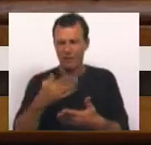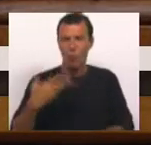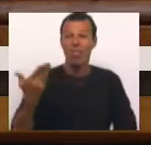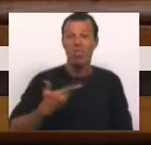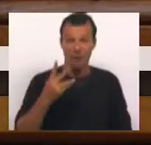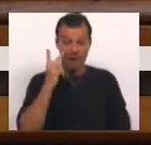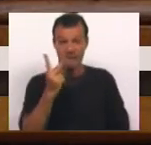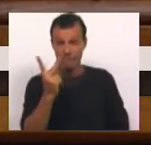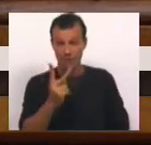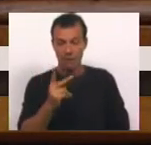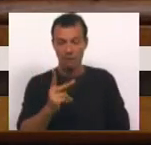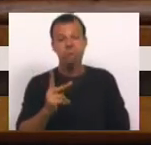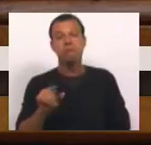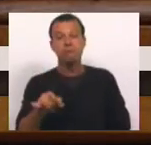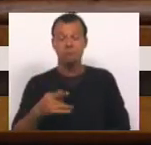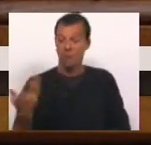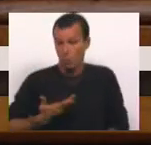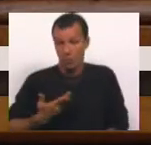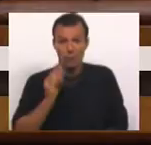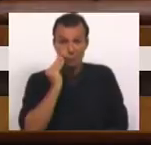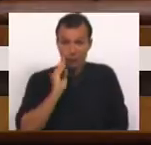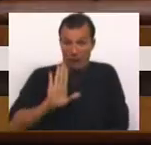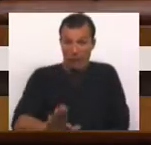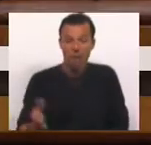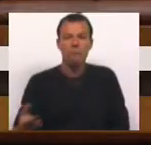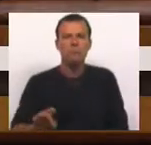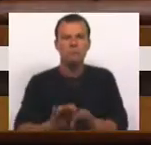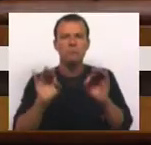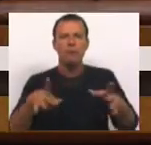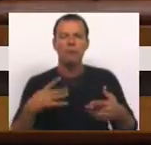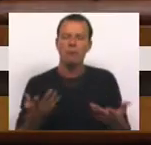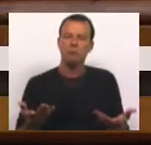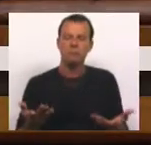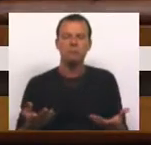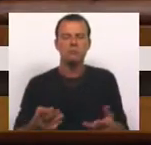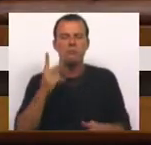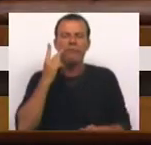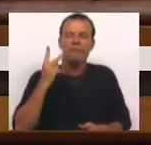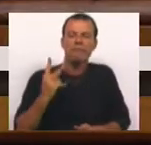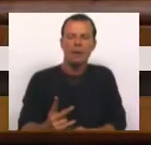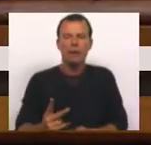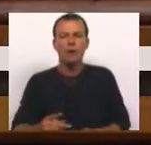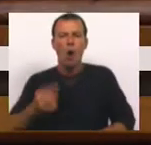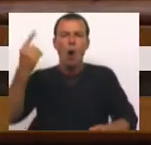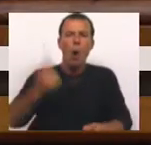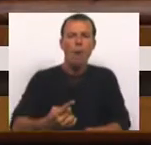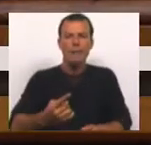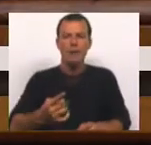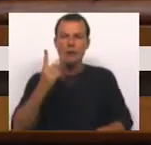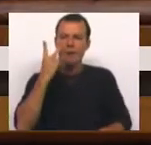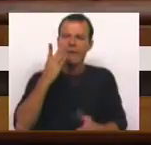ordenamento jurídico, como direito fundamental que é, com um pretenso dever ou obrigação de continuar